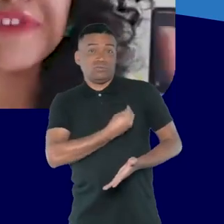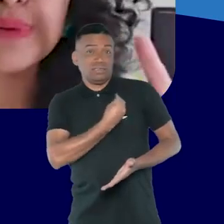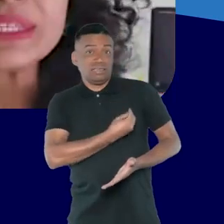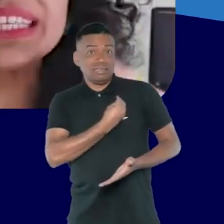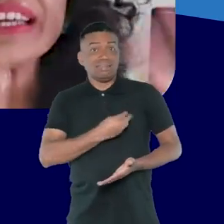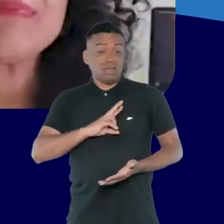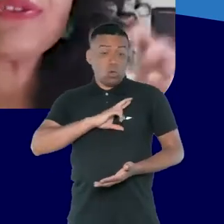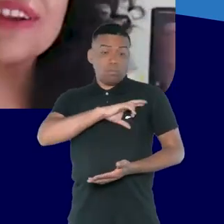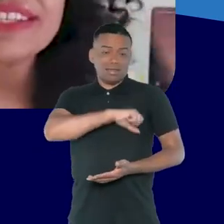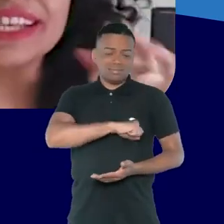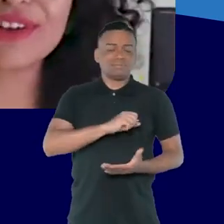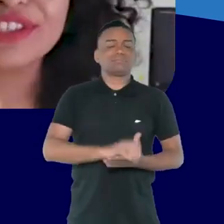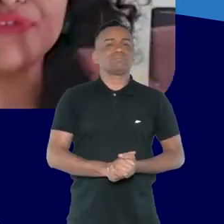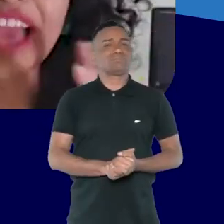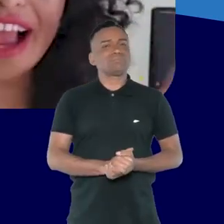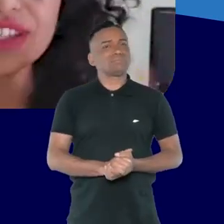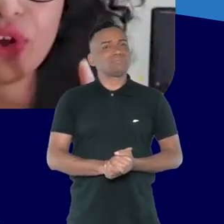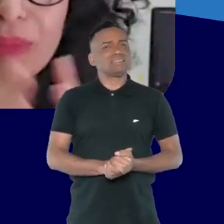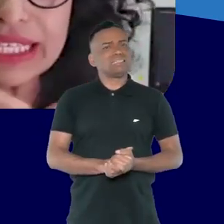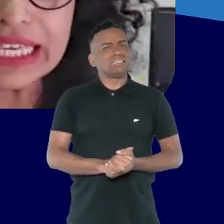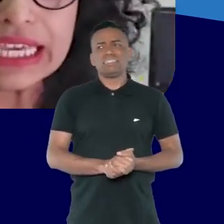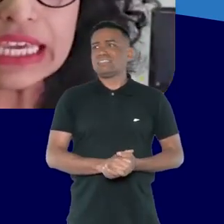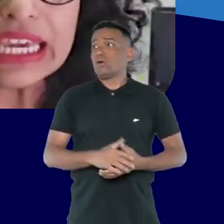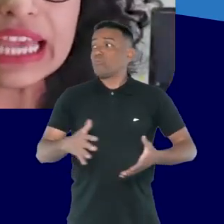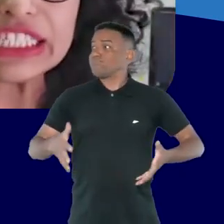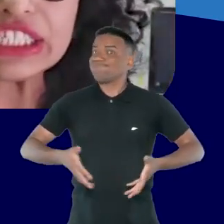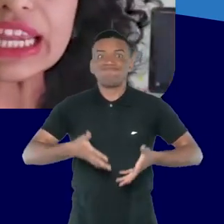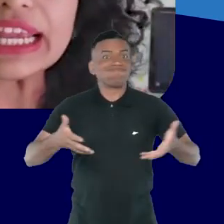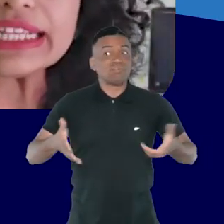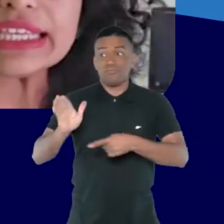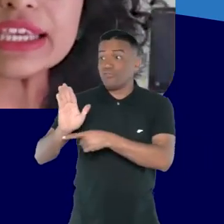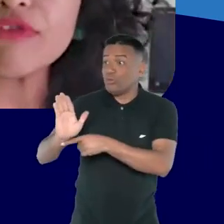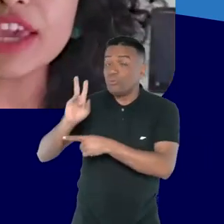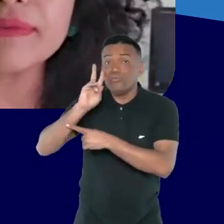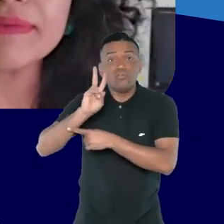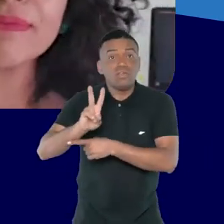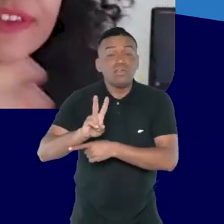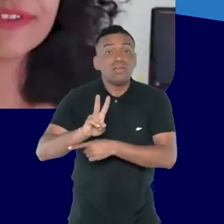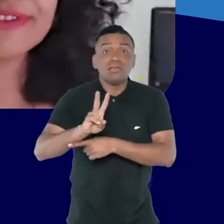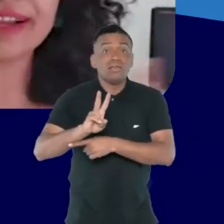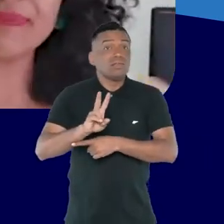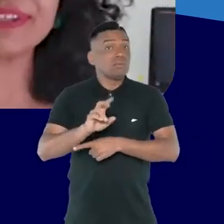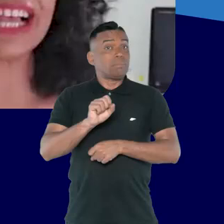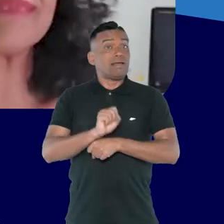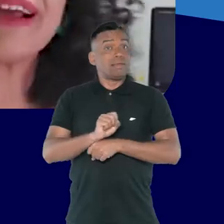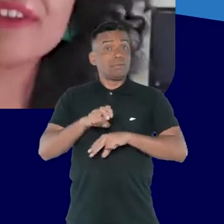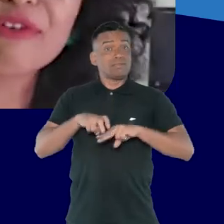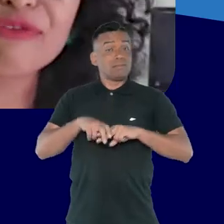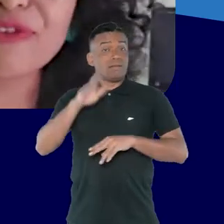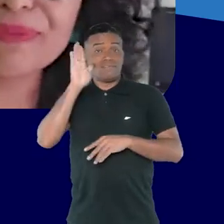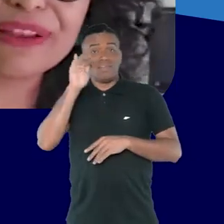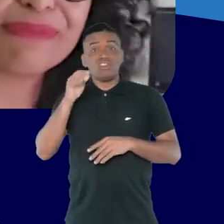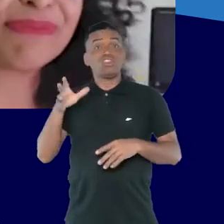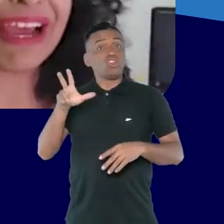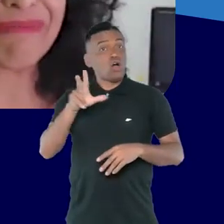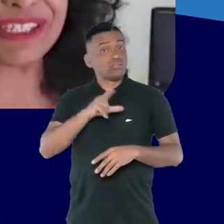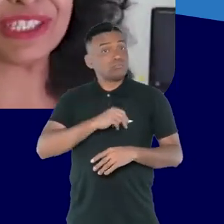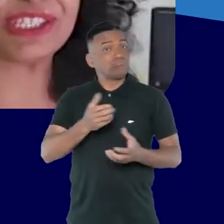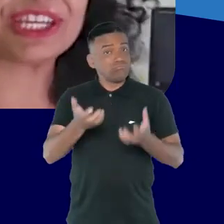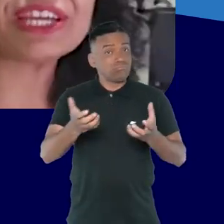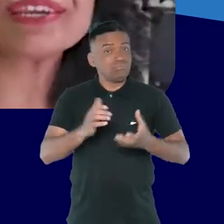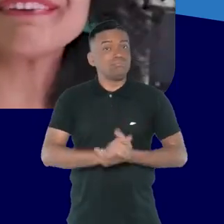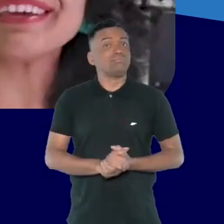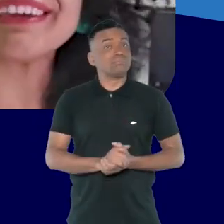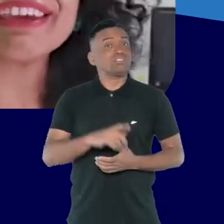que faziam filmes misturando assim essa coisa de viagem, romance. E aí tinha esse, e eu fiquei muito entusiasmada com o filme. Eu lembro de parar